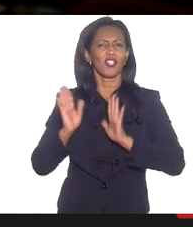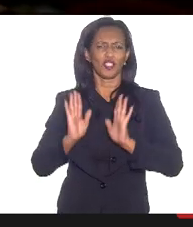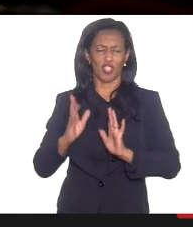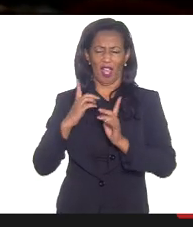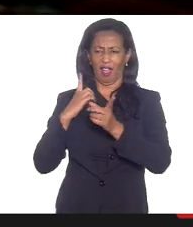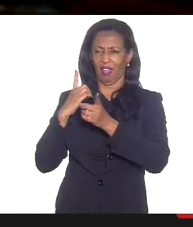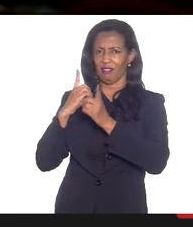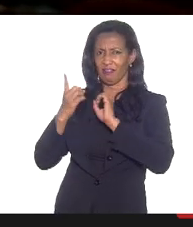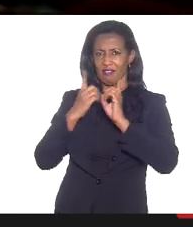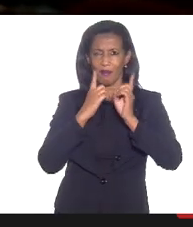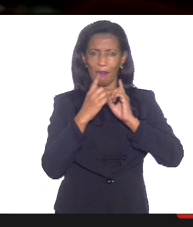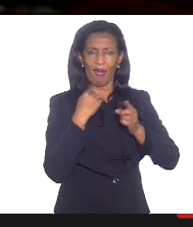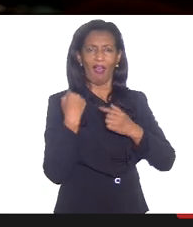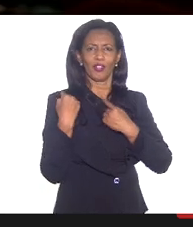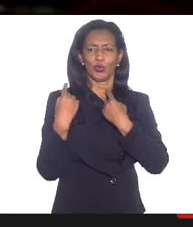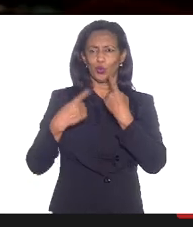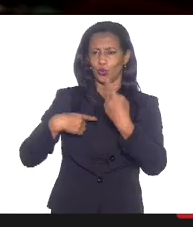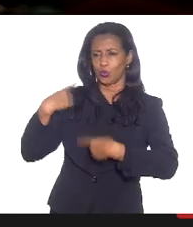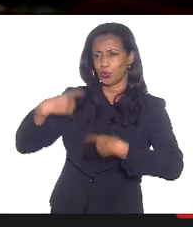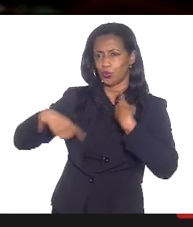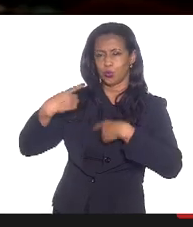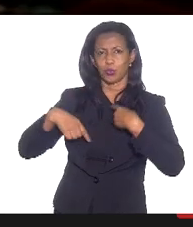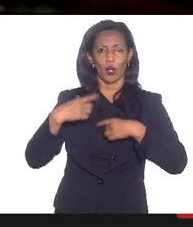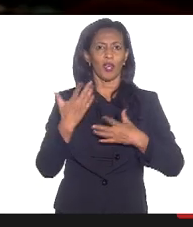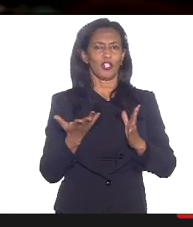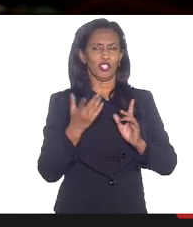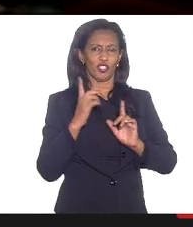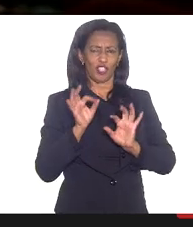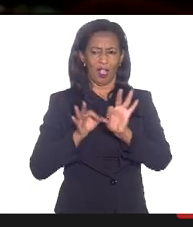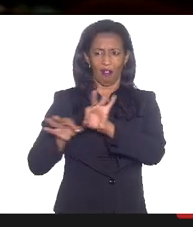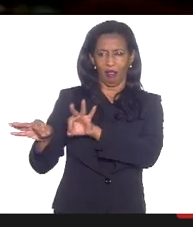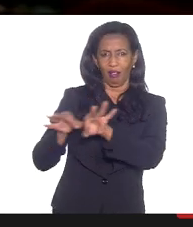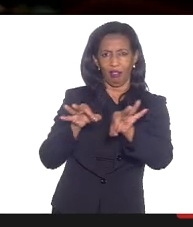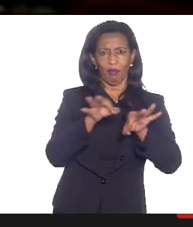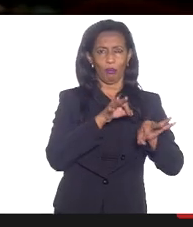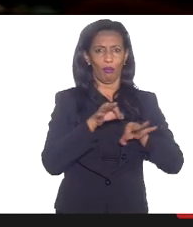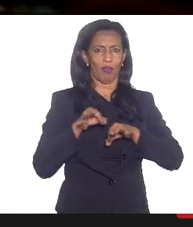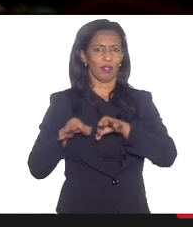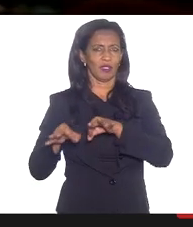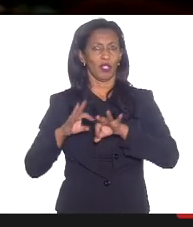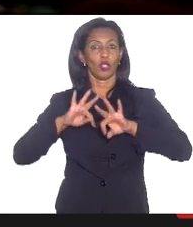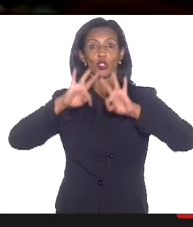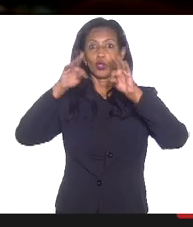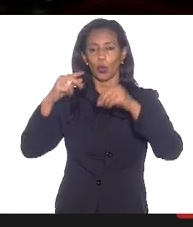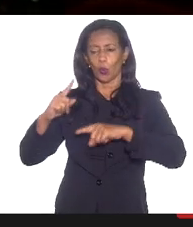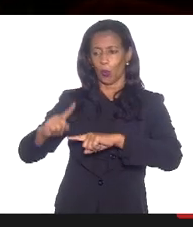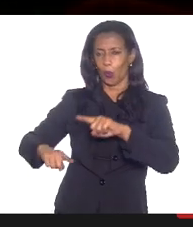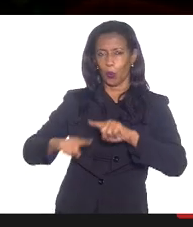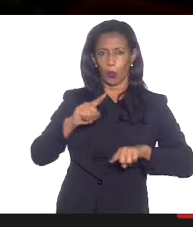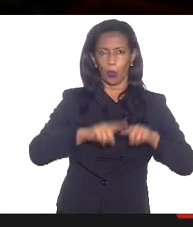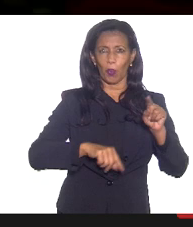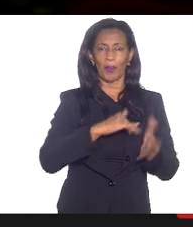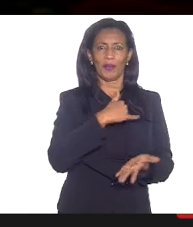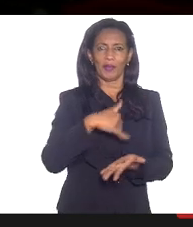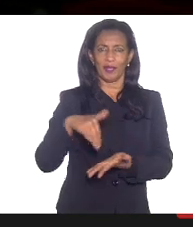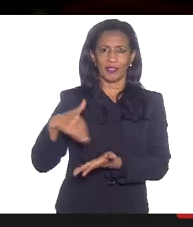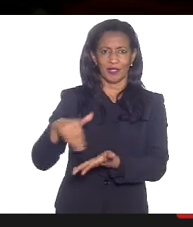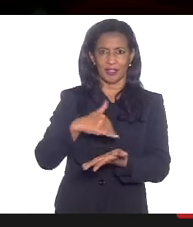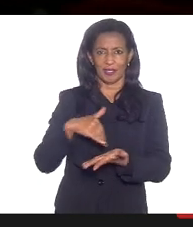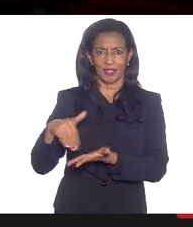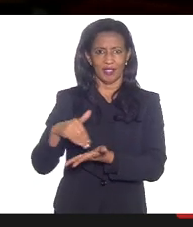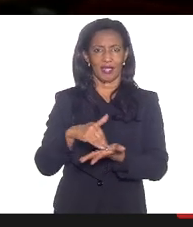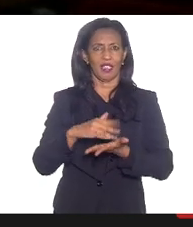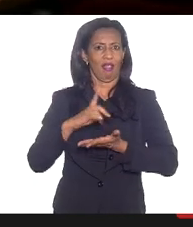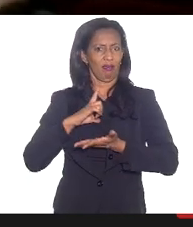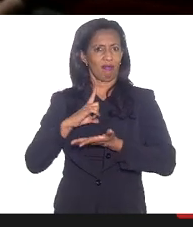debates, das discussões, das elaborações de todo o material que a secretaria